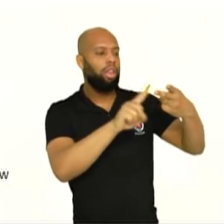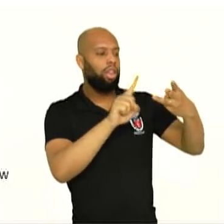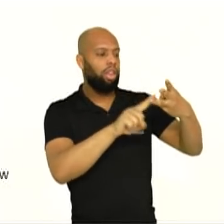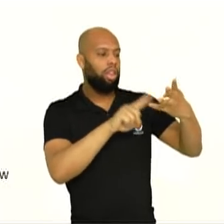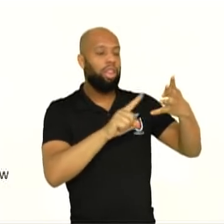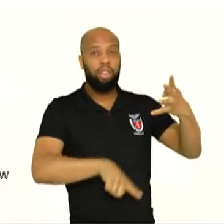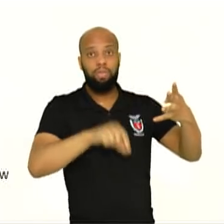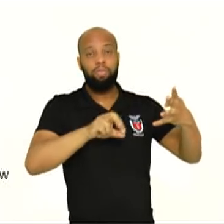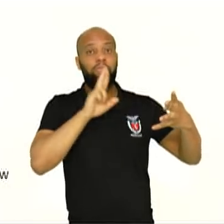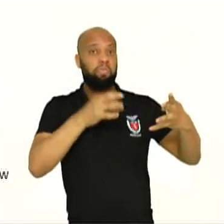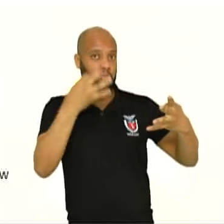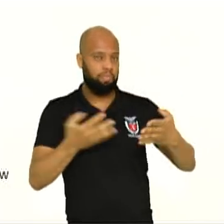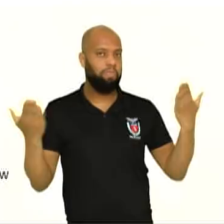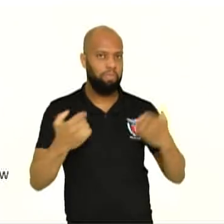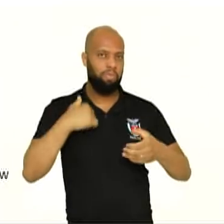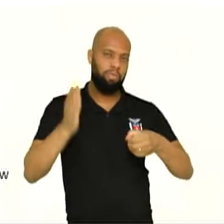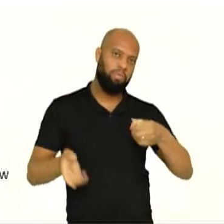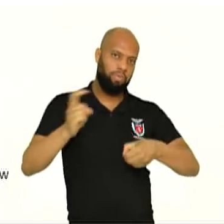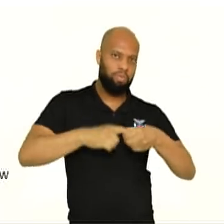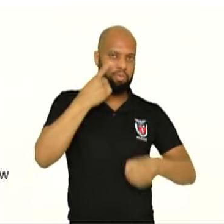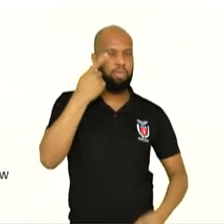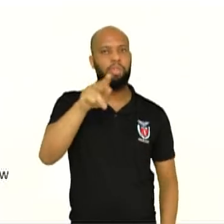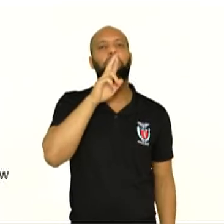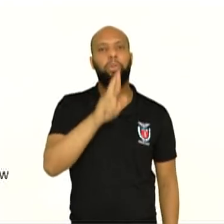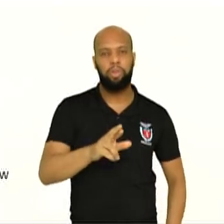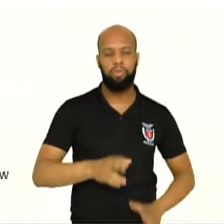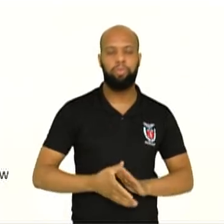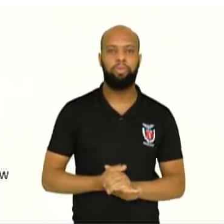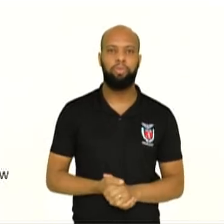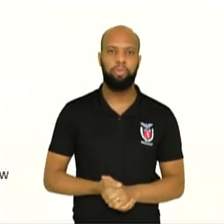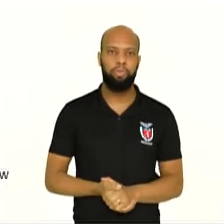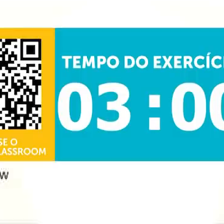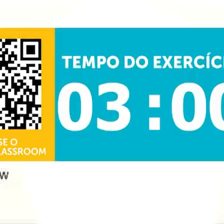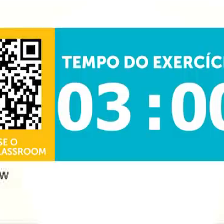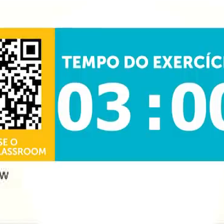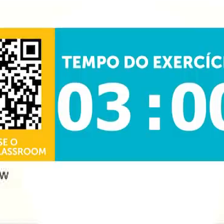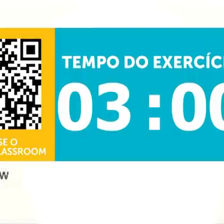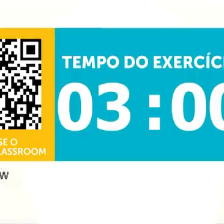falar. Então, pensa um pouquinho, responde no seu caderno e daqui a pouquinho eu volto.